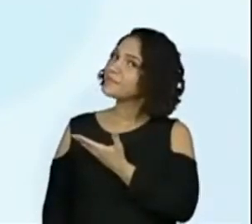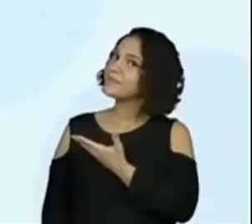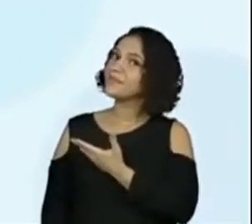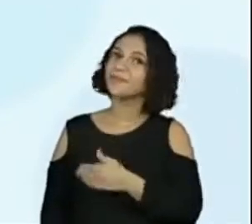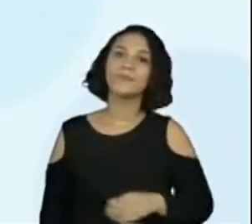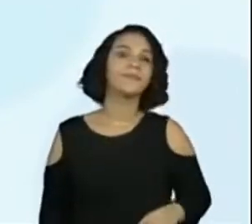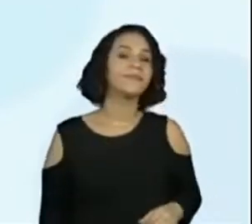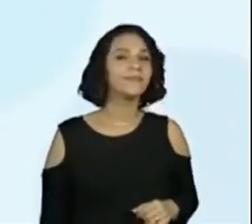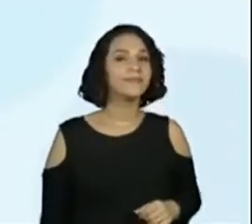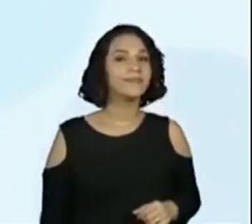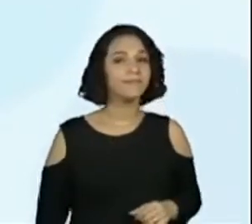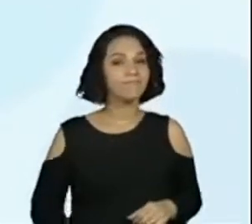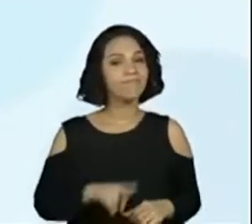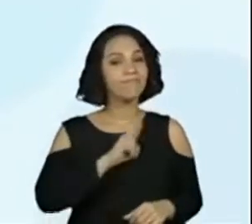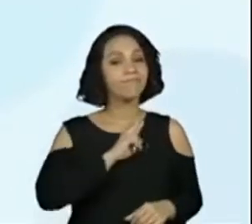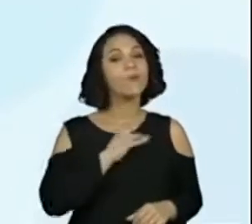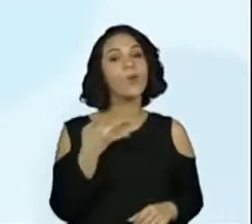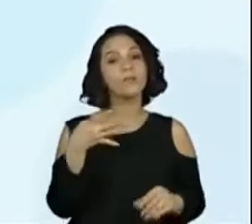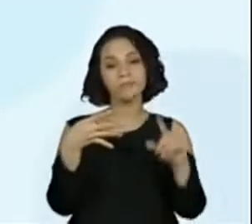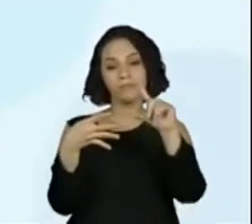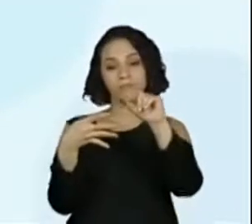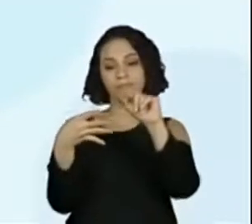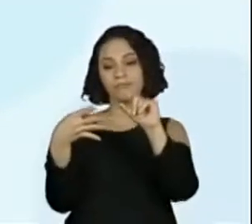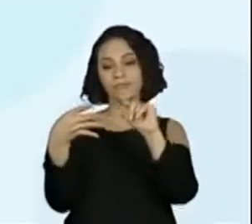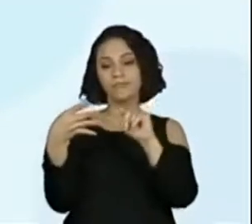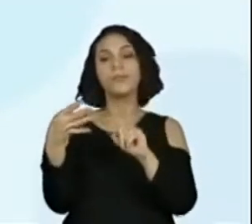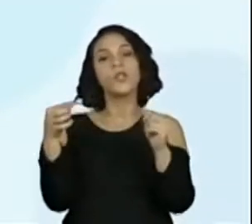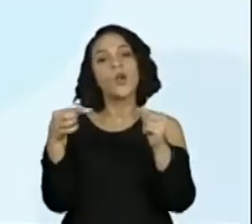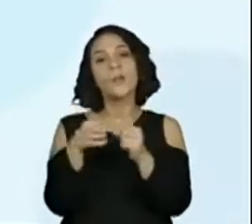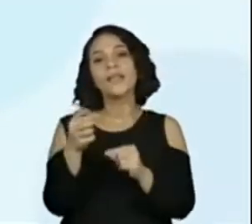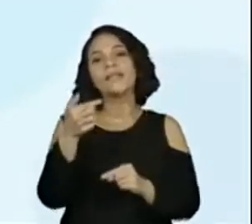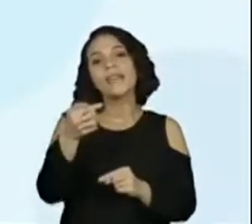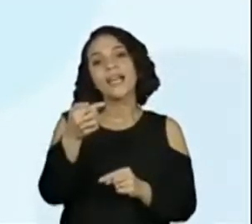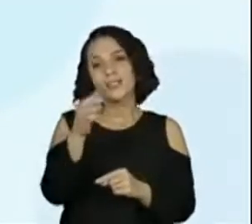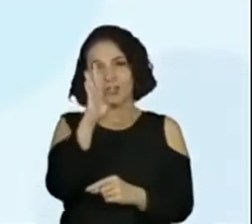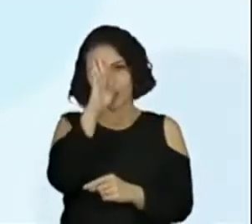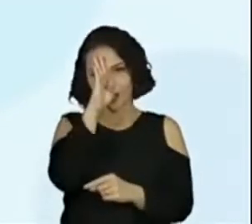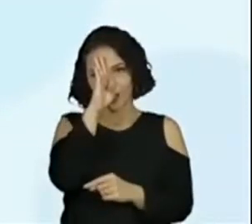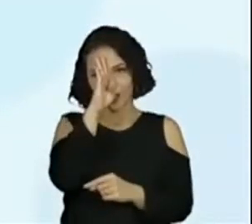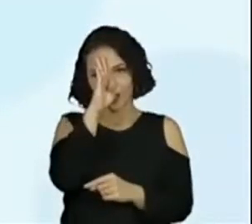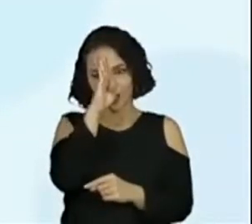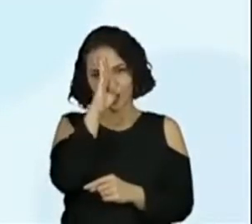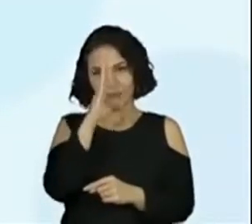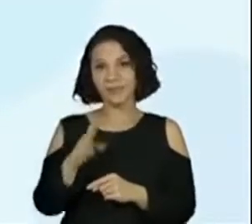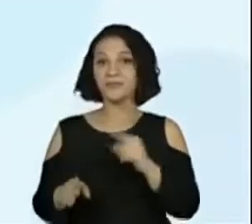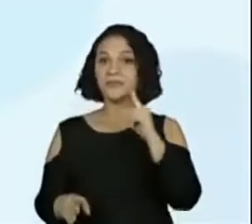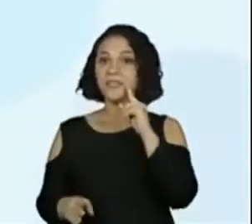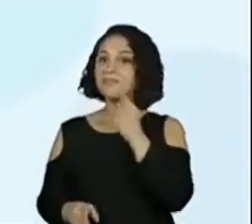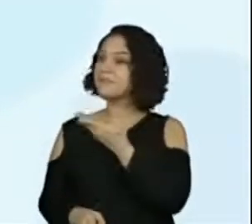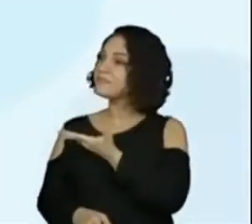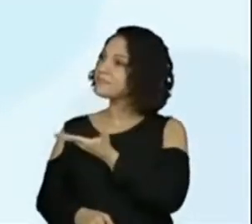o D? Qual? Vocês têm que escrever lá no chat para pro, tá?